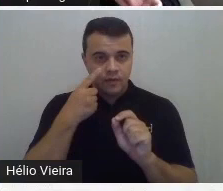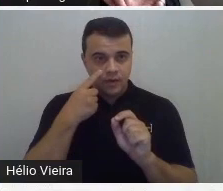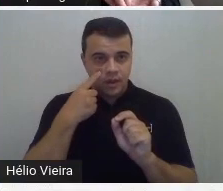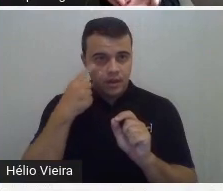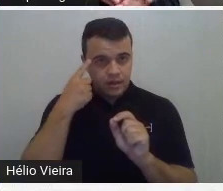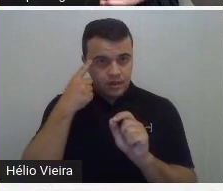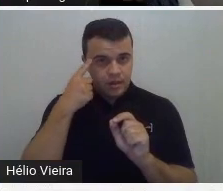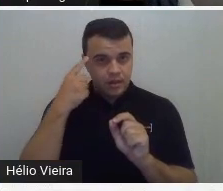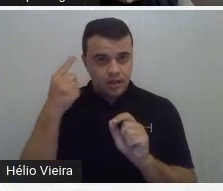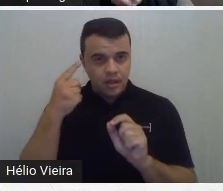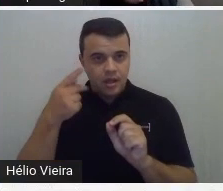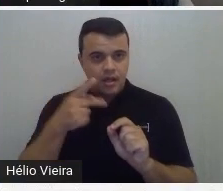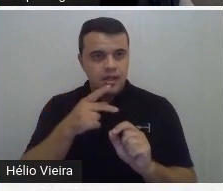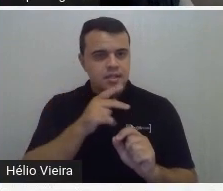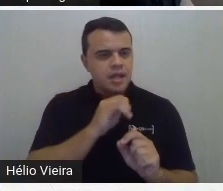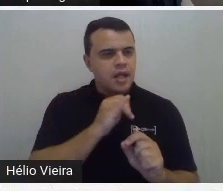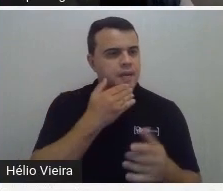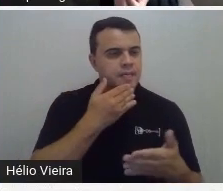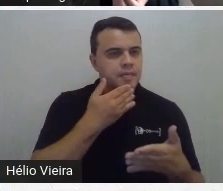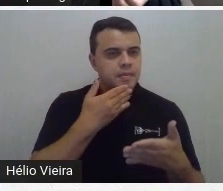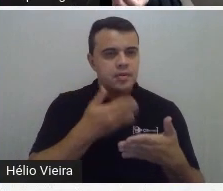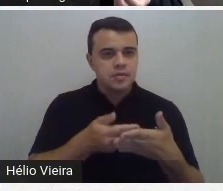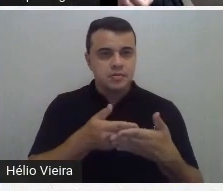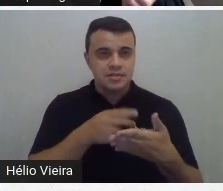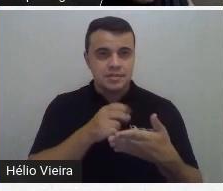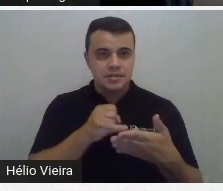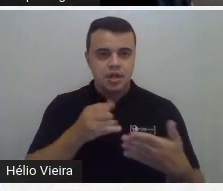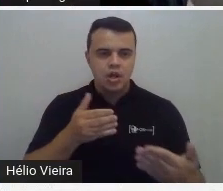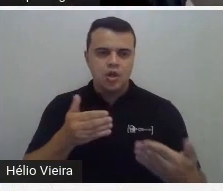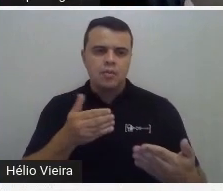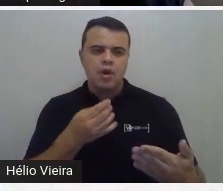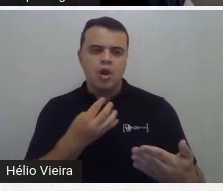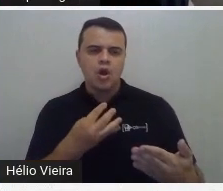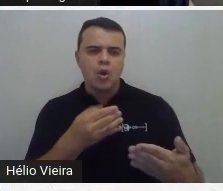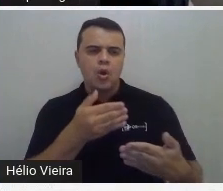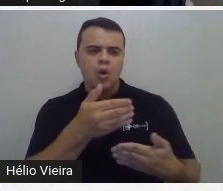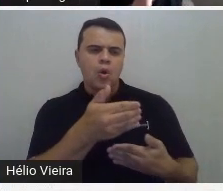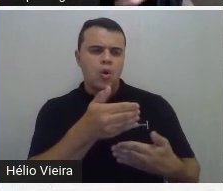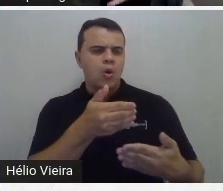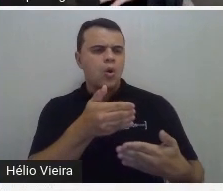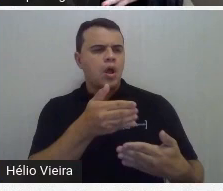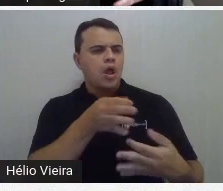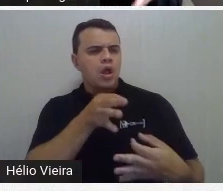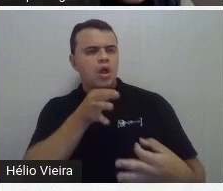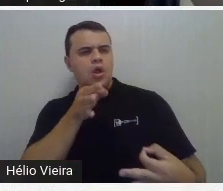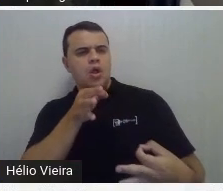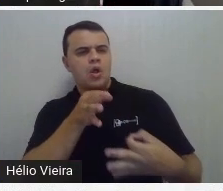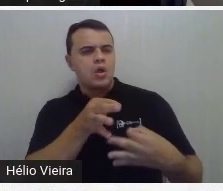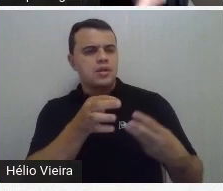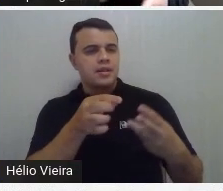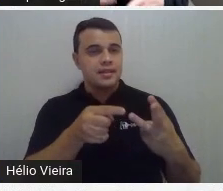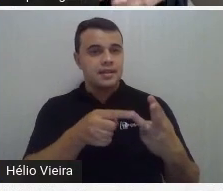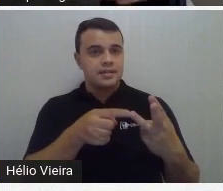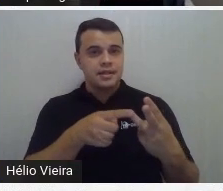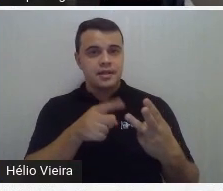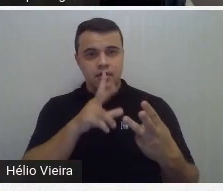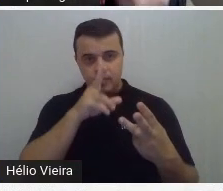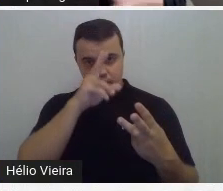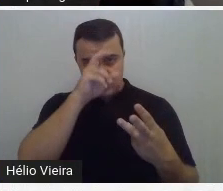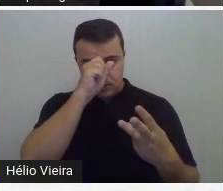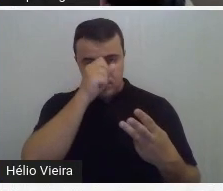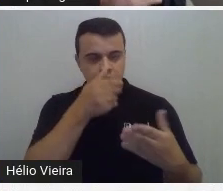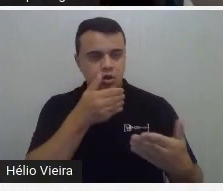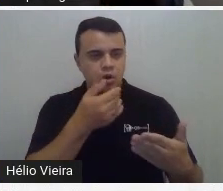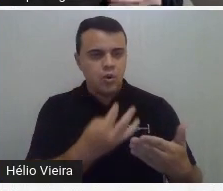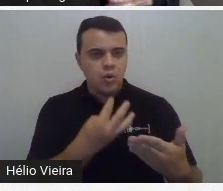ideia do impressionismo, de que se eu sobrepor uma cor ou outra, ao longe eu tenho uma terceira cor, ou fortaleço uma cor,